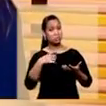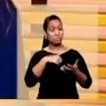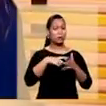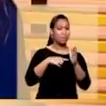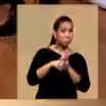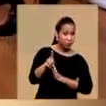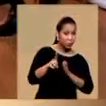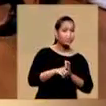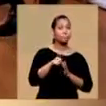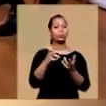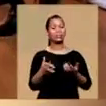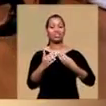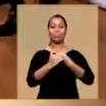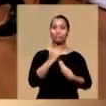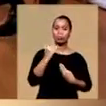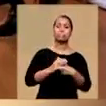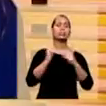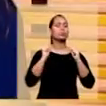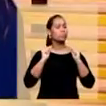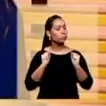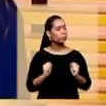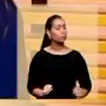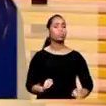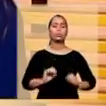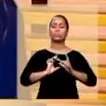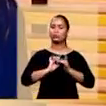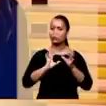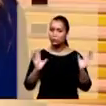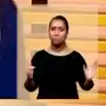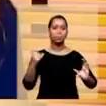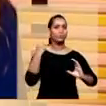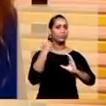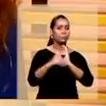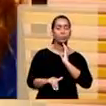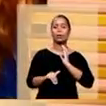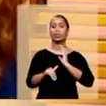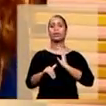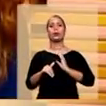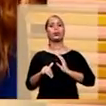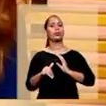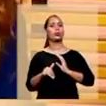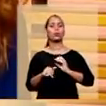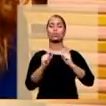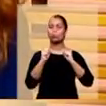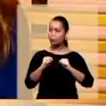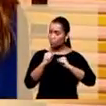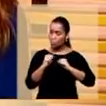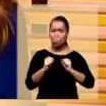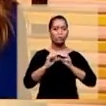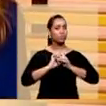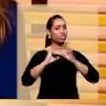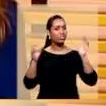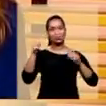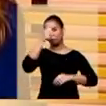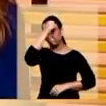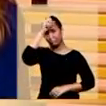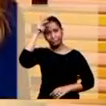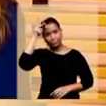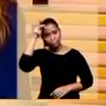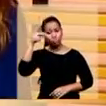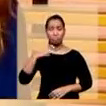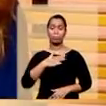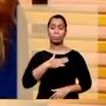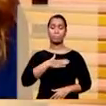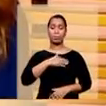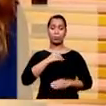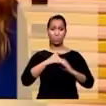uma pergunta, quer uma orientação, pode encaminhar. Os e-mails do Fale Conosco da Prefeitura chegam até a gente. O meu